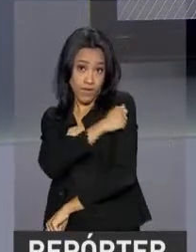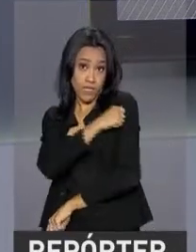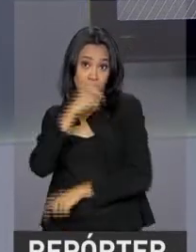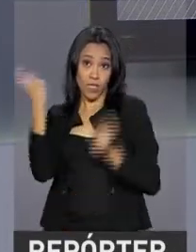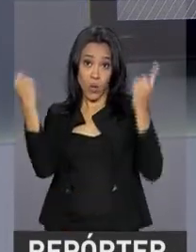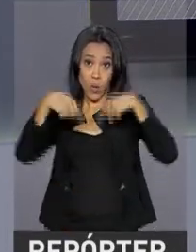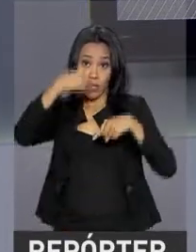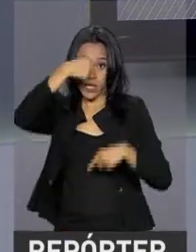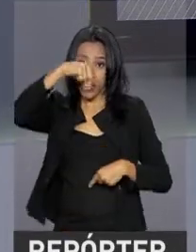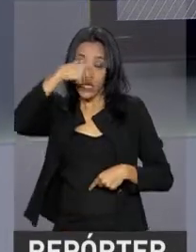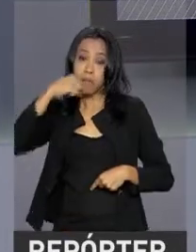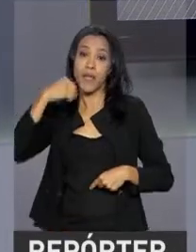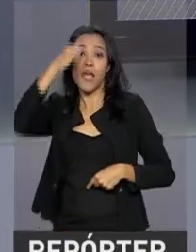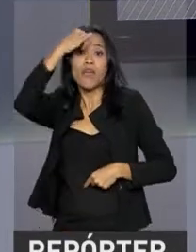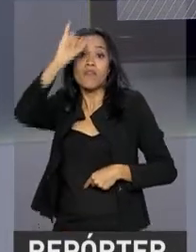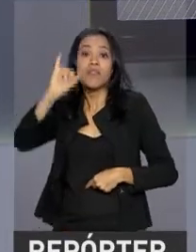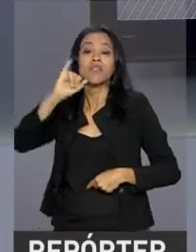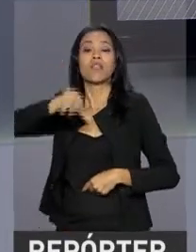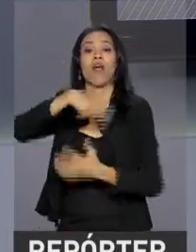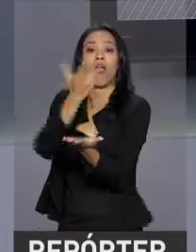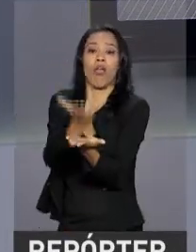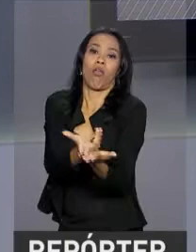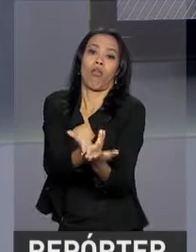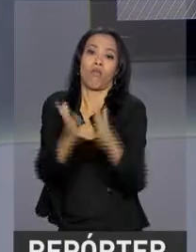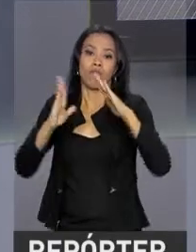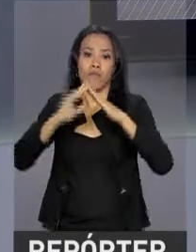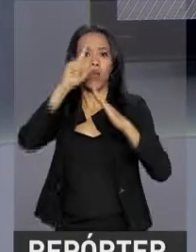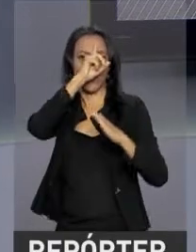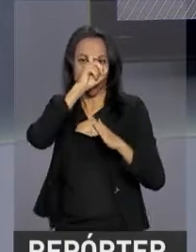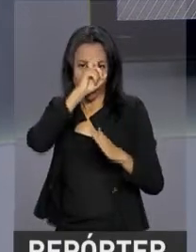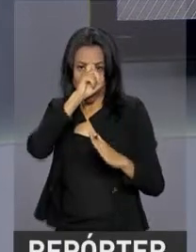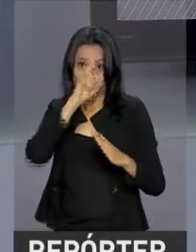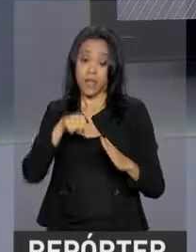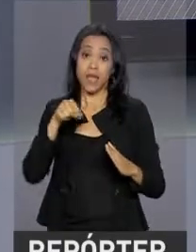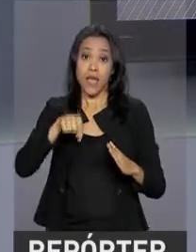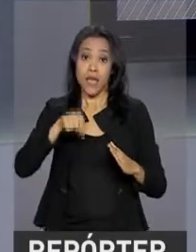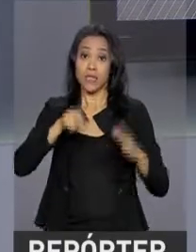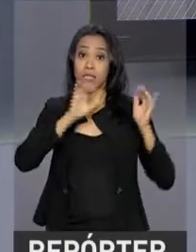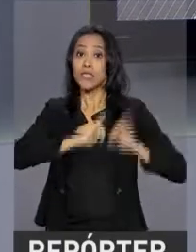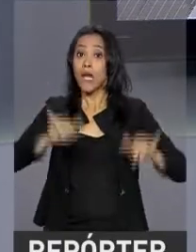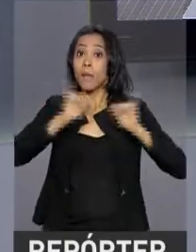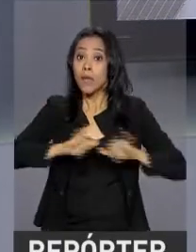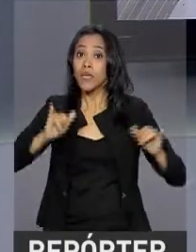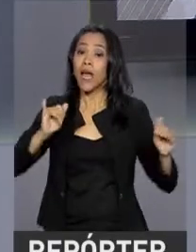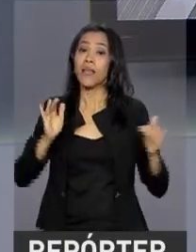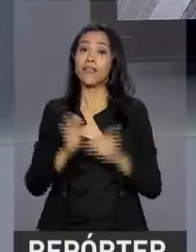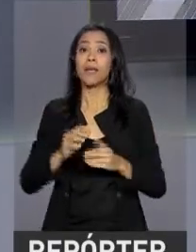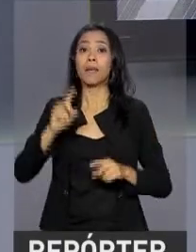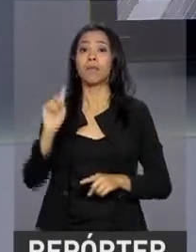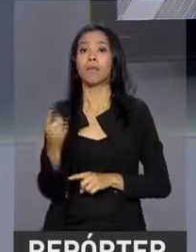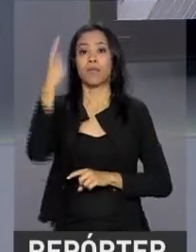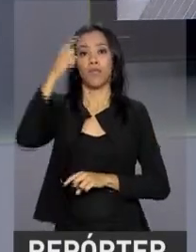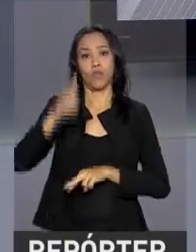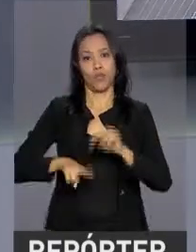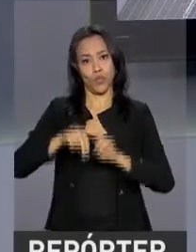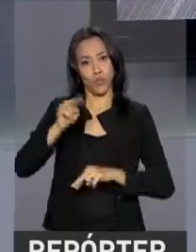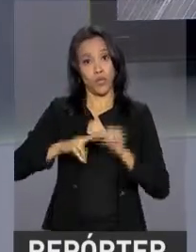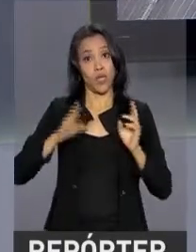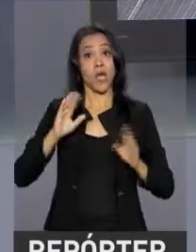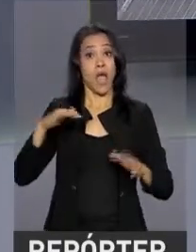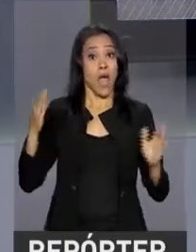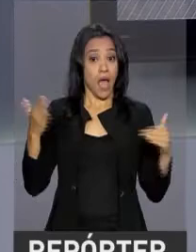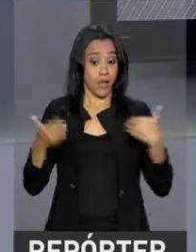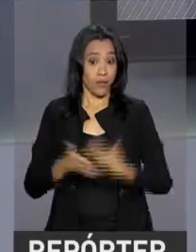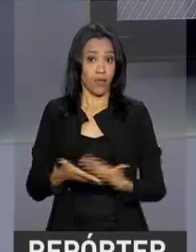internações em hospitais a campanha deste ano termina em 1º de junho até agora mais de 11 milhões de pessoas já tomaram